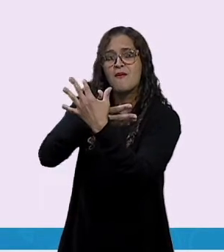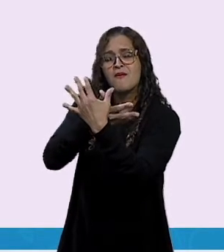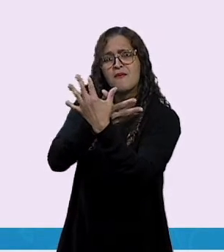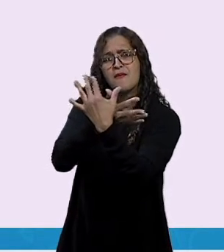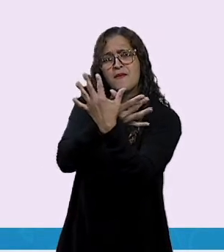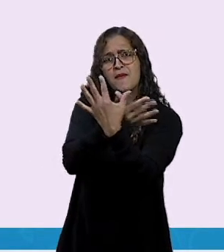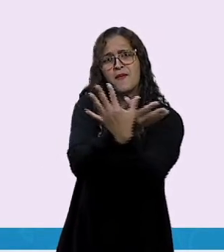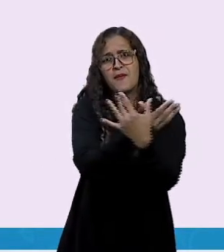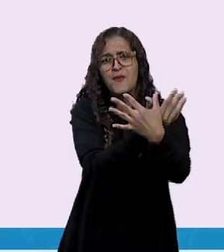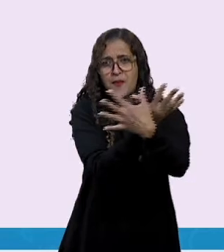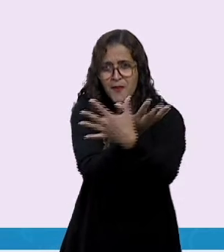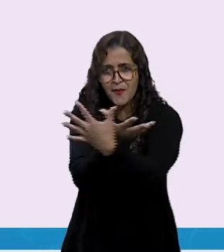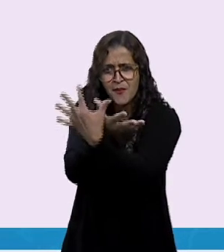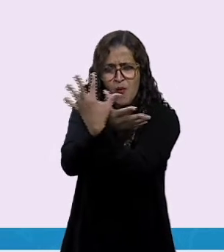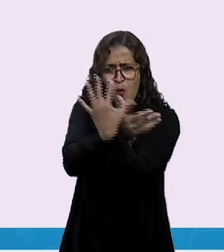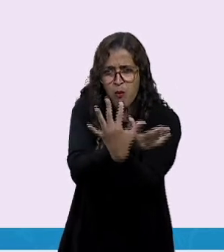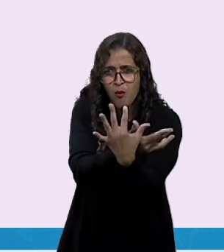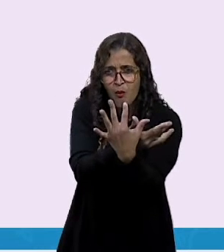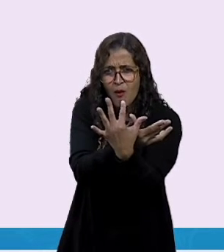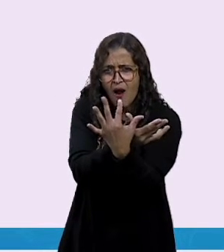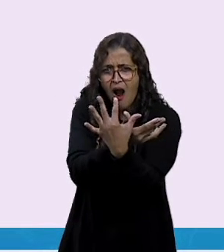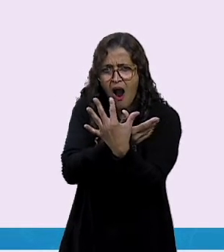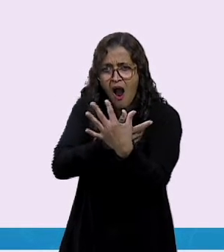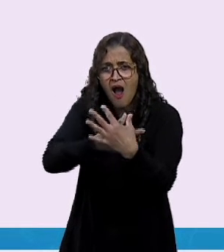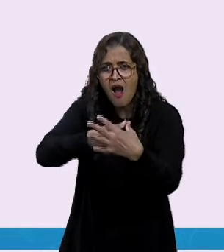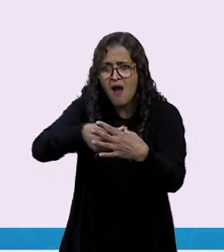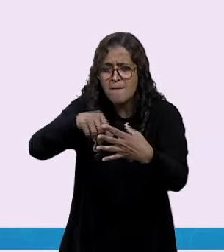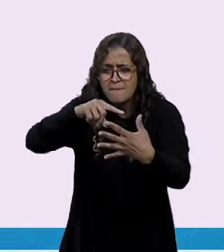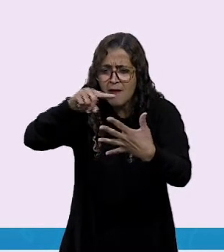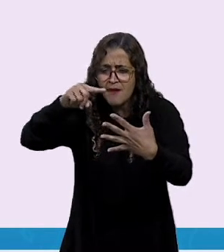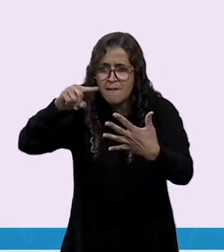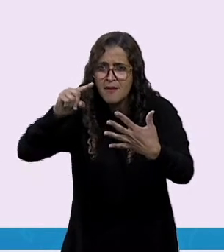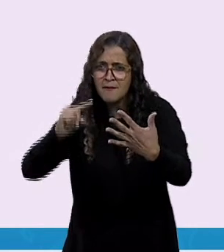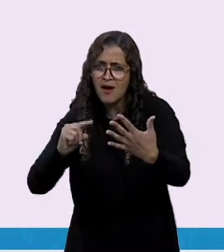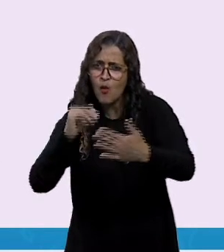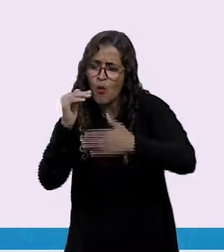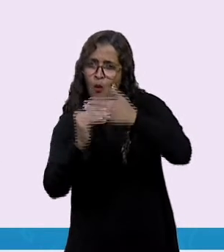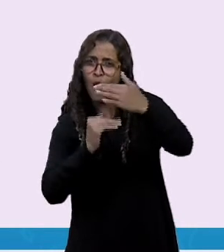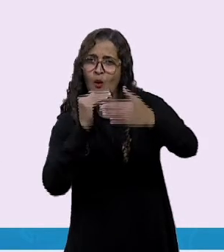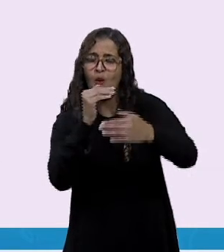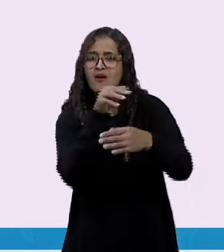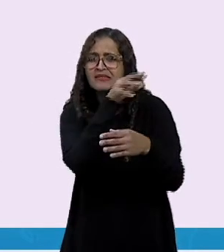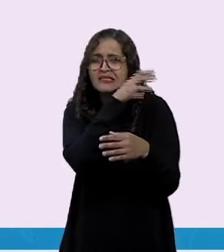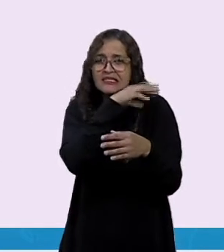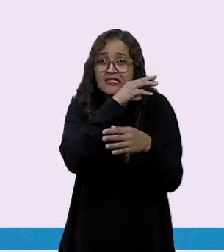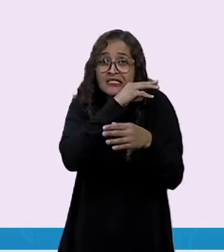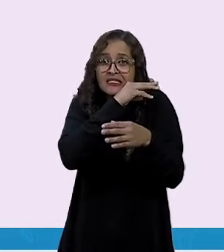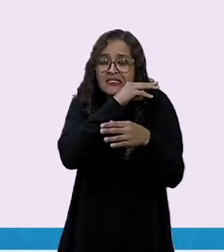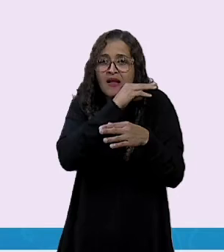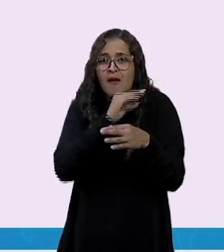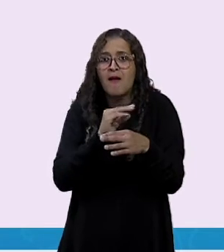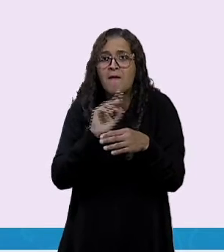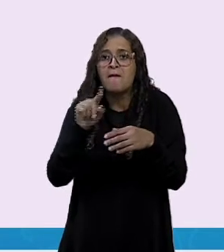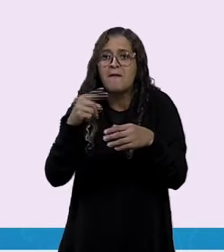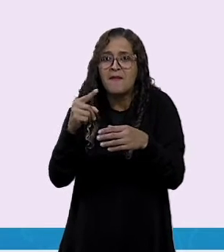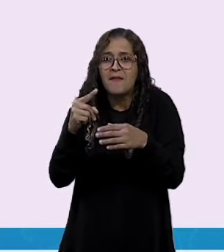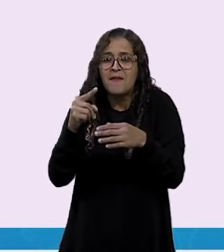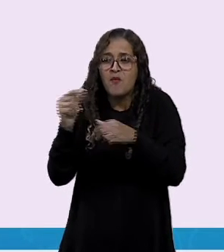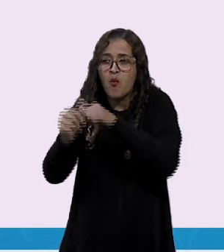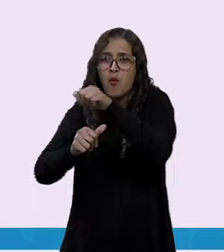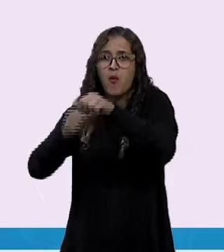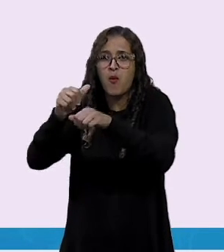borboleta. Olha que interessante, quantas fases, né? Esse animal, esse inseto tem que passar para virar